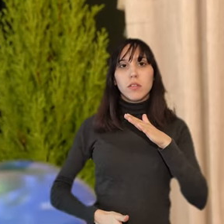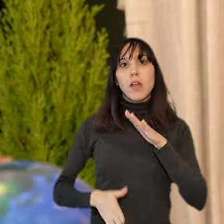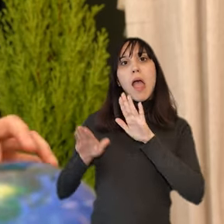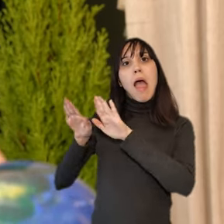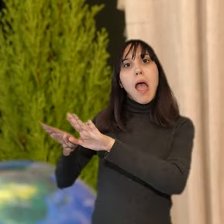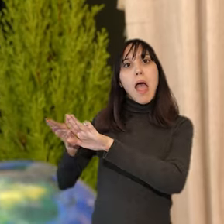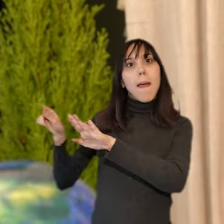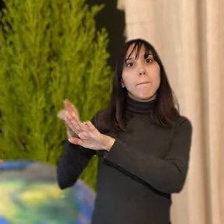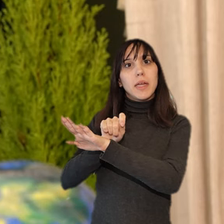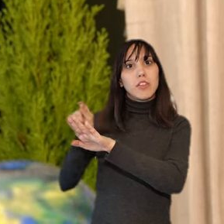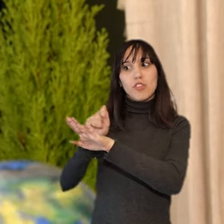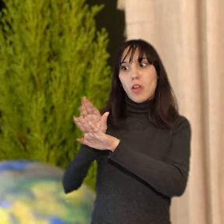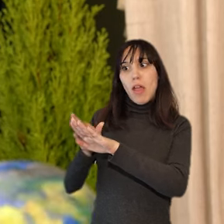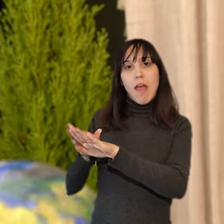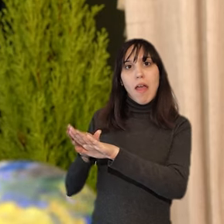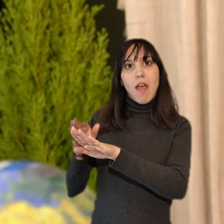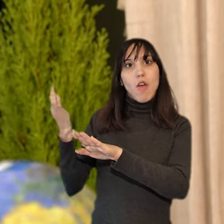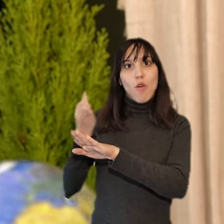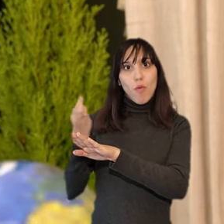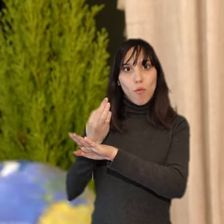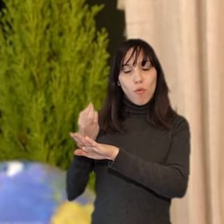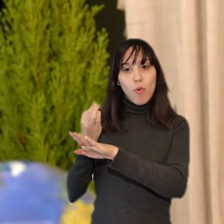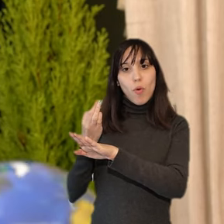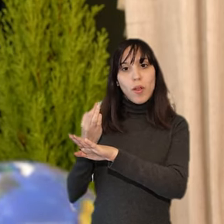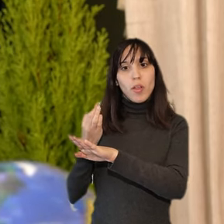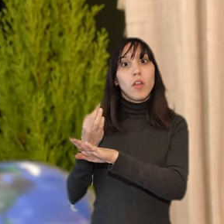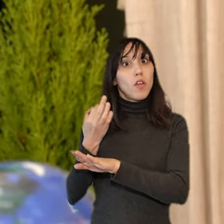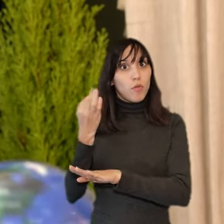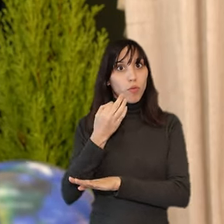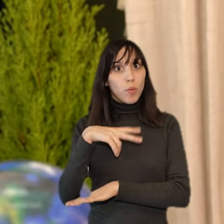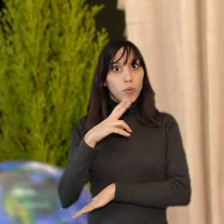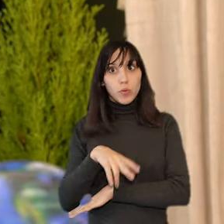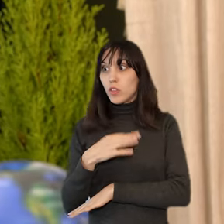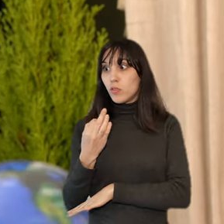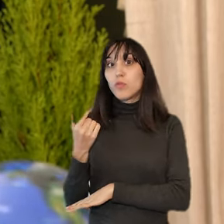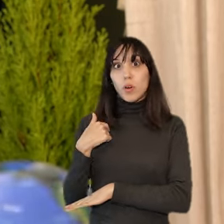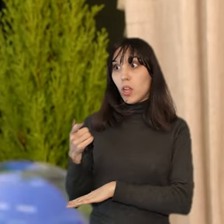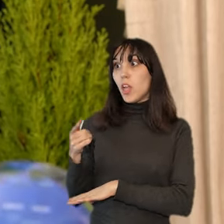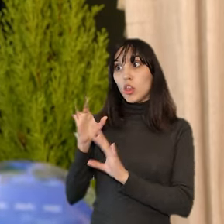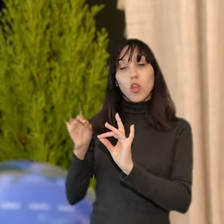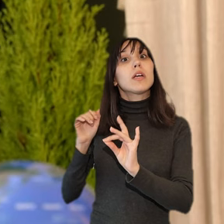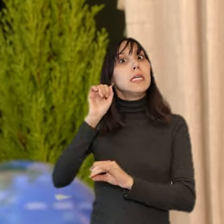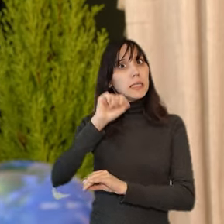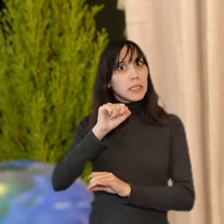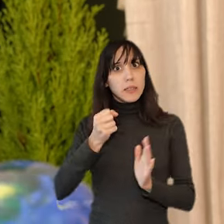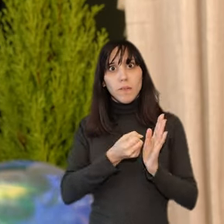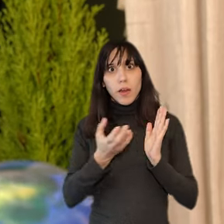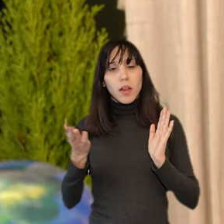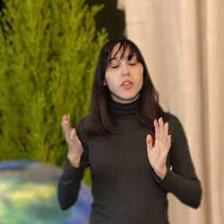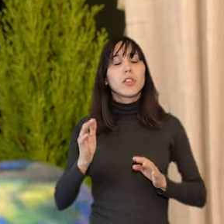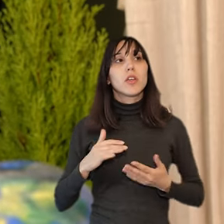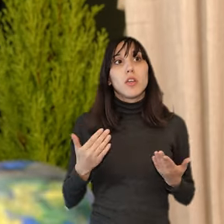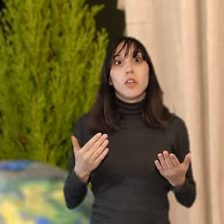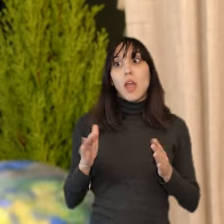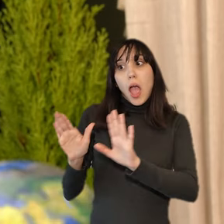alguns meses ou algum tempo no terminado sí sim eu não éa exper várias várias e portanto